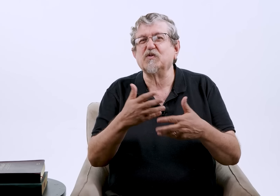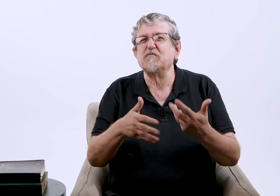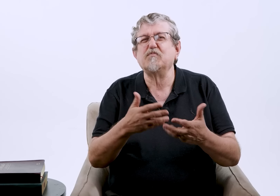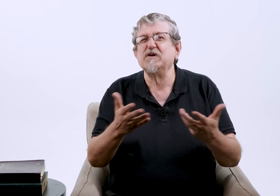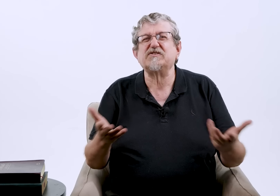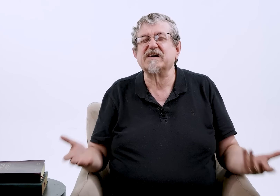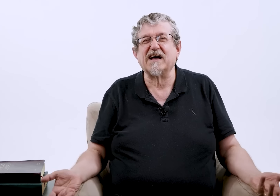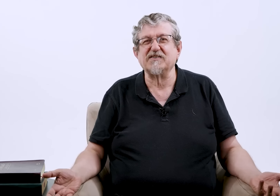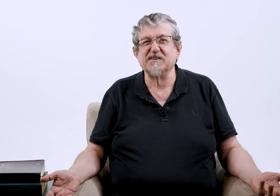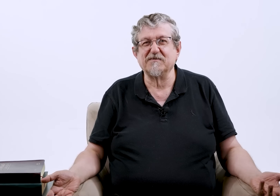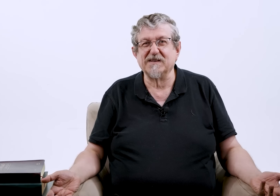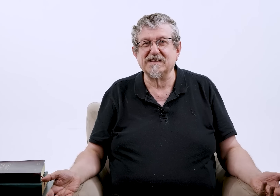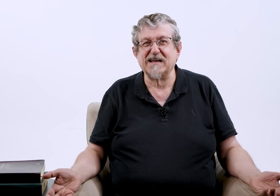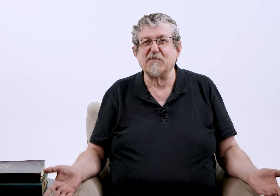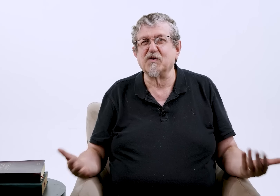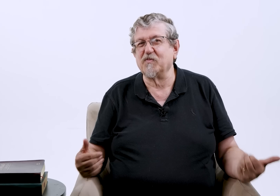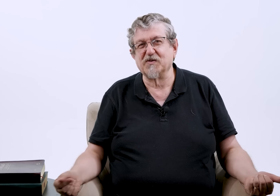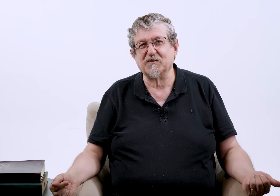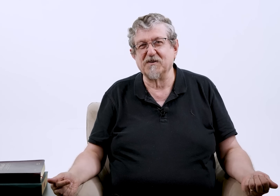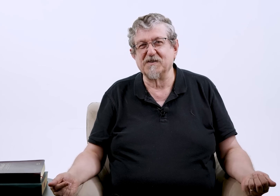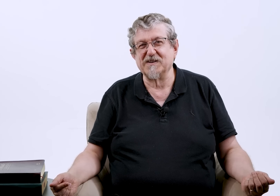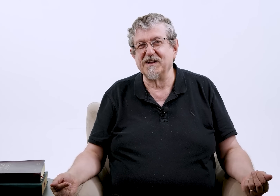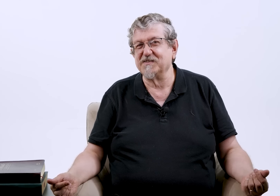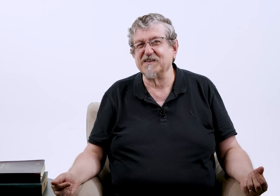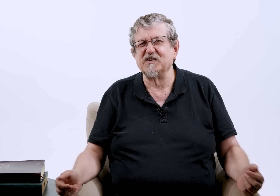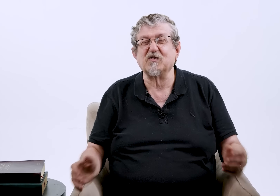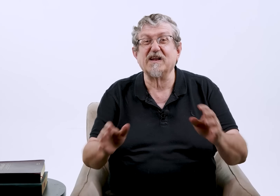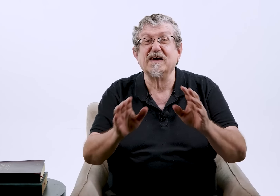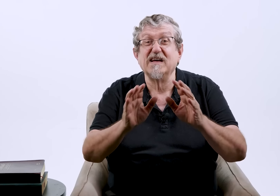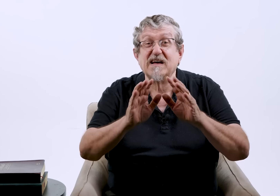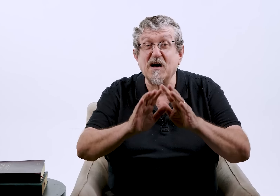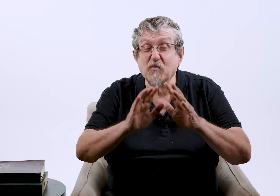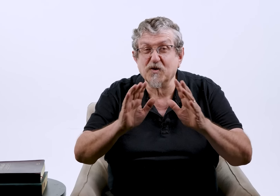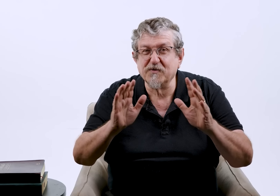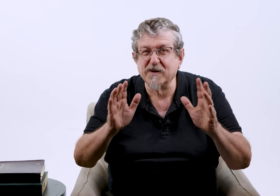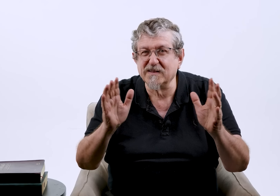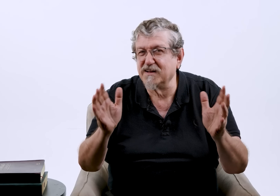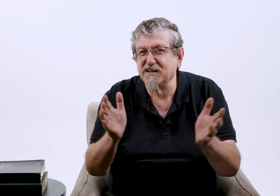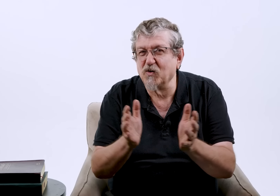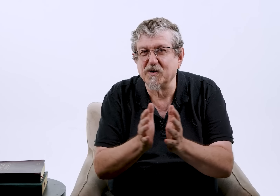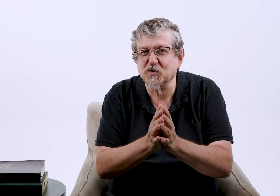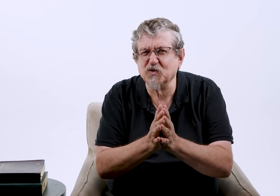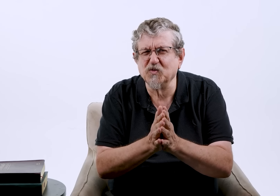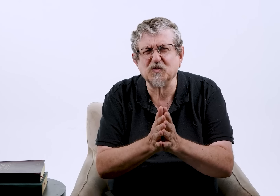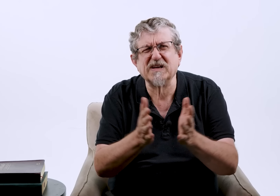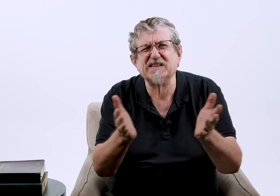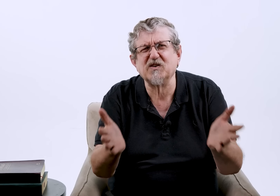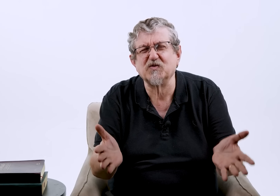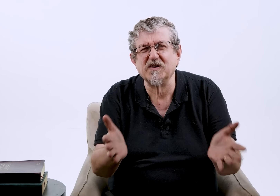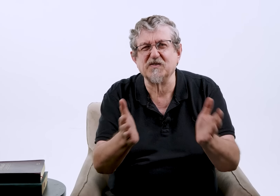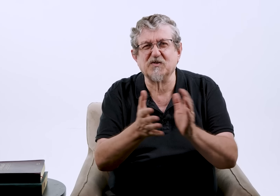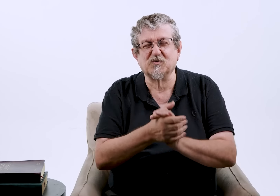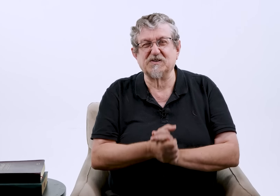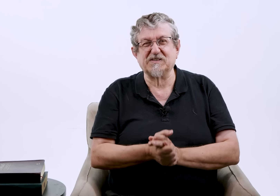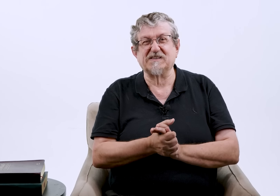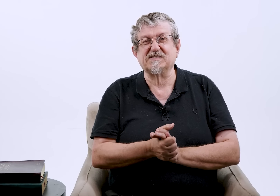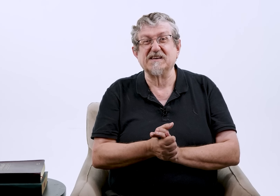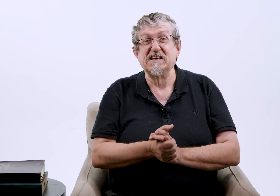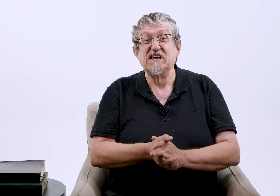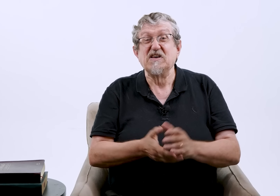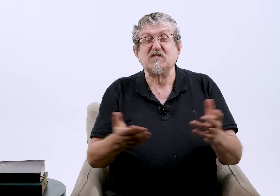maculada por uma politicagem devida. A proposta do Evangelho é o seguinte, olha, amor fraternal para todo mundo, porque Deus fez isso